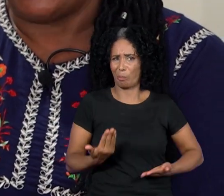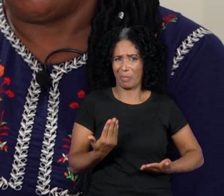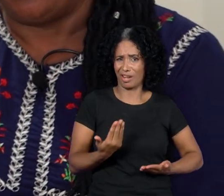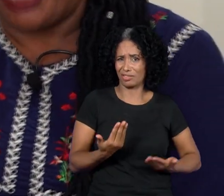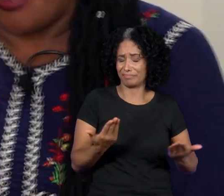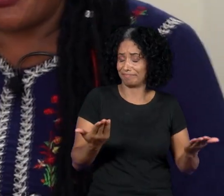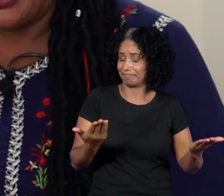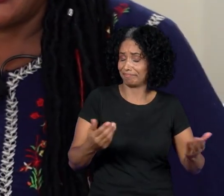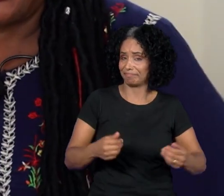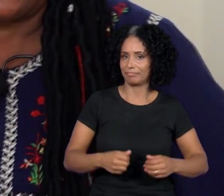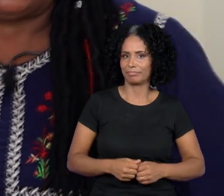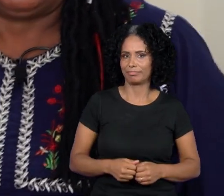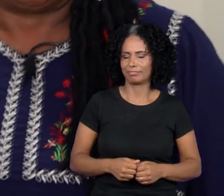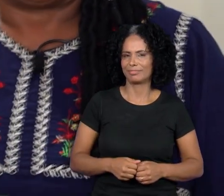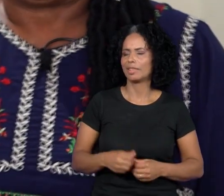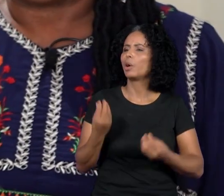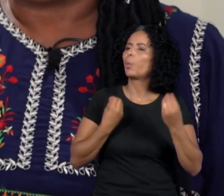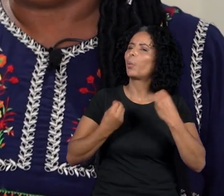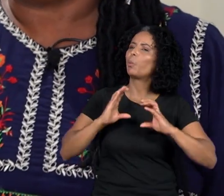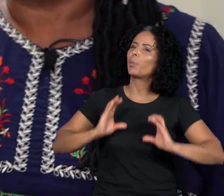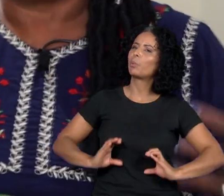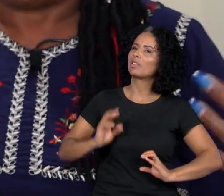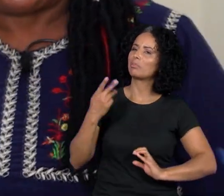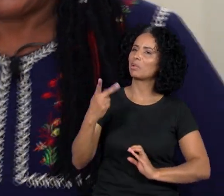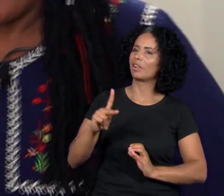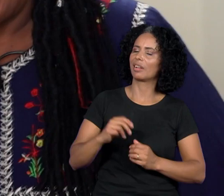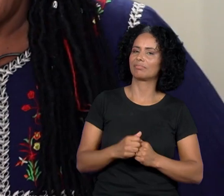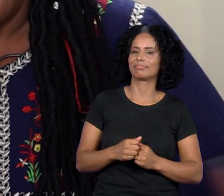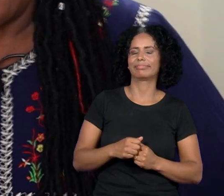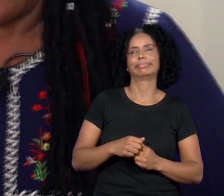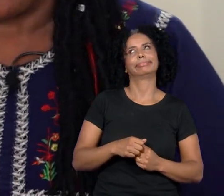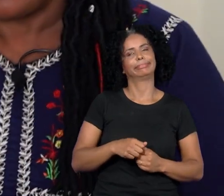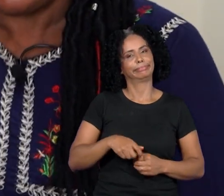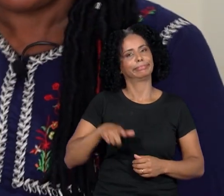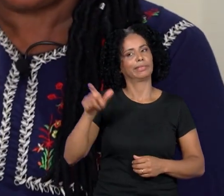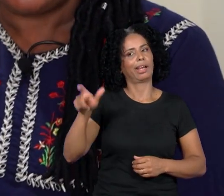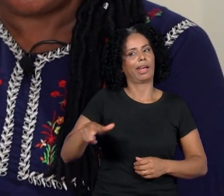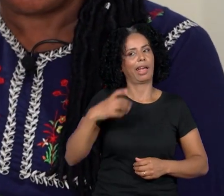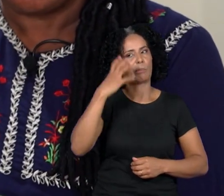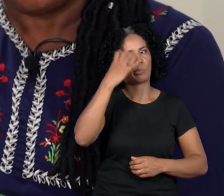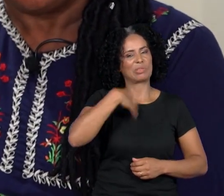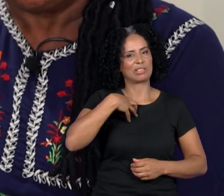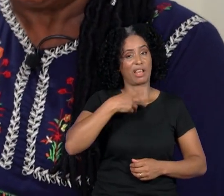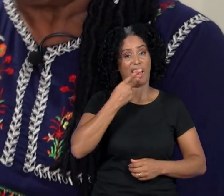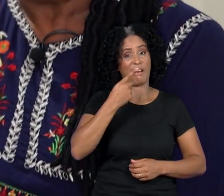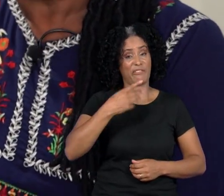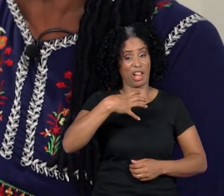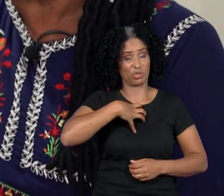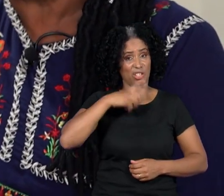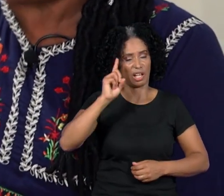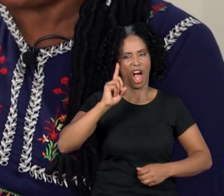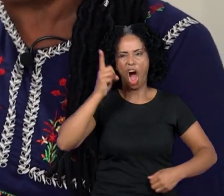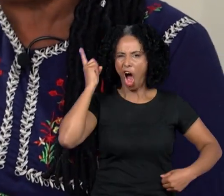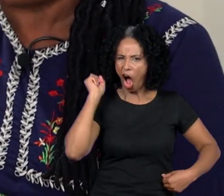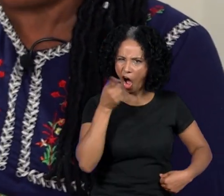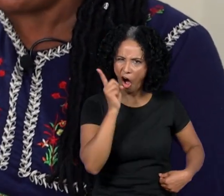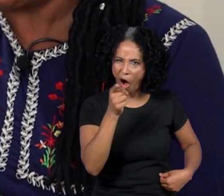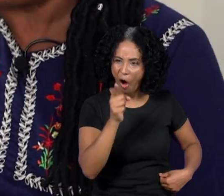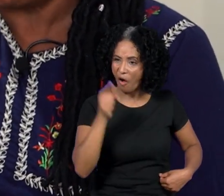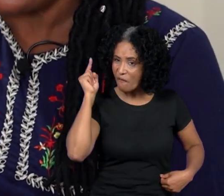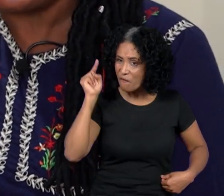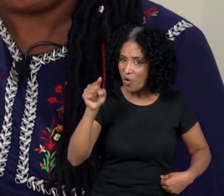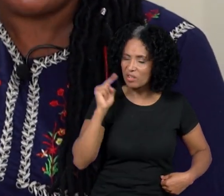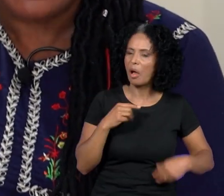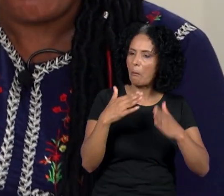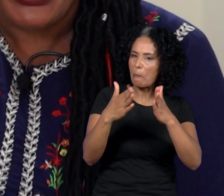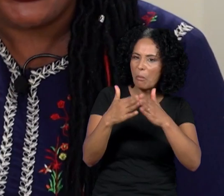Ela era muito séria, muito brava, mas ela dizia o seguinte, nos enfrentamentos, ela dizia para nós assim, olha aqui, vocês façam o favor